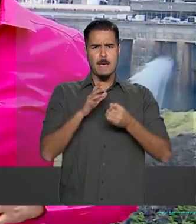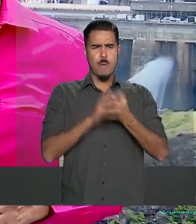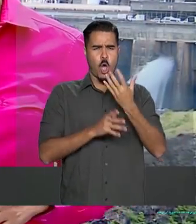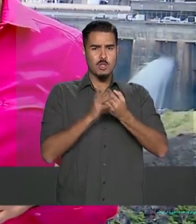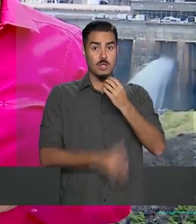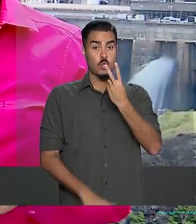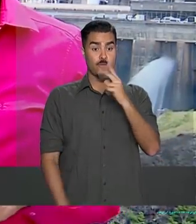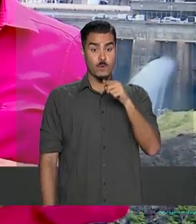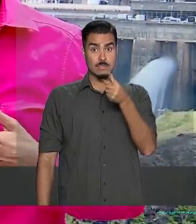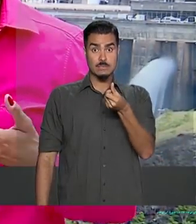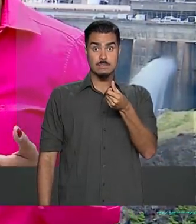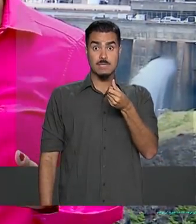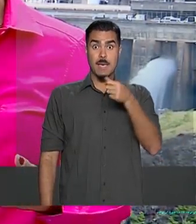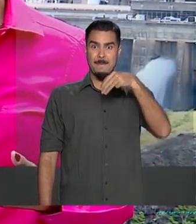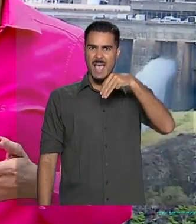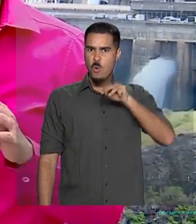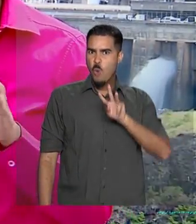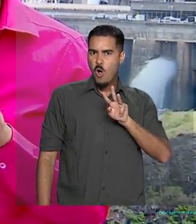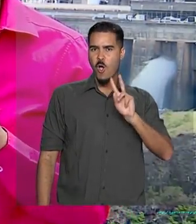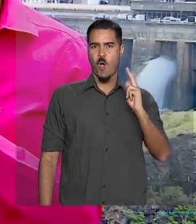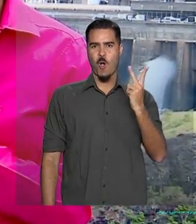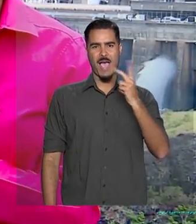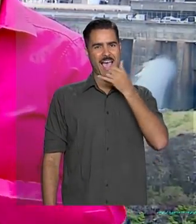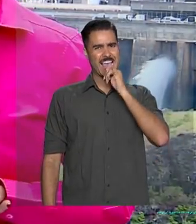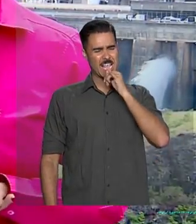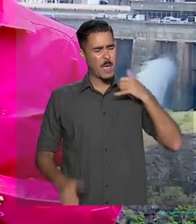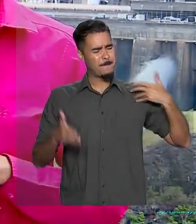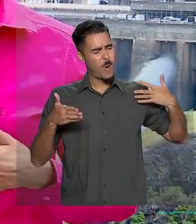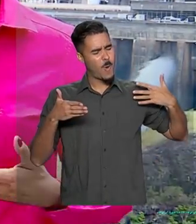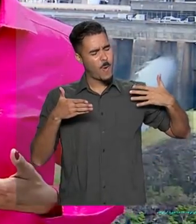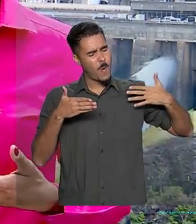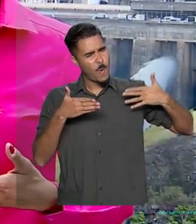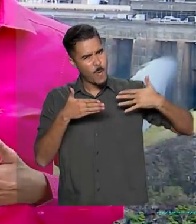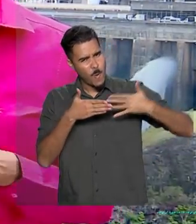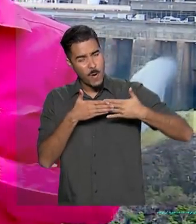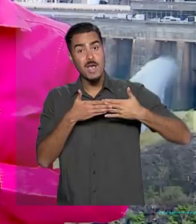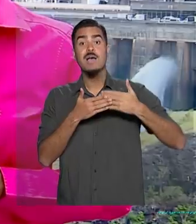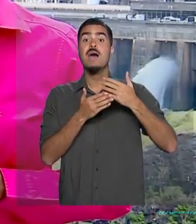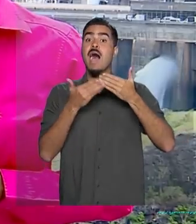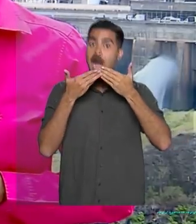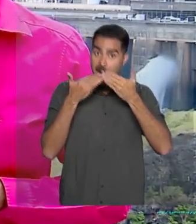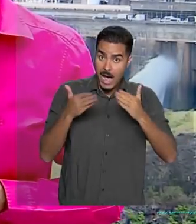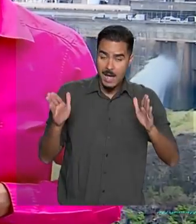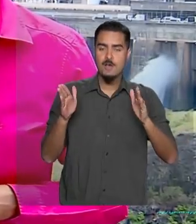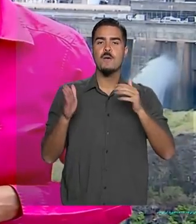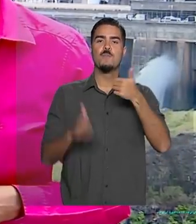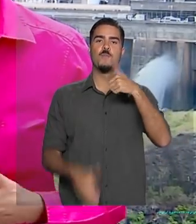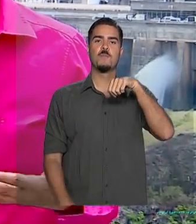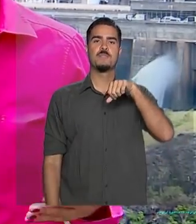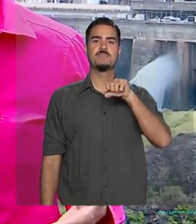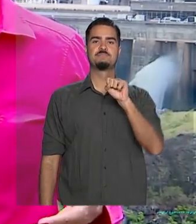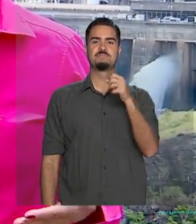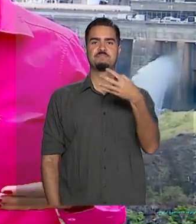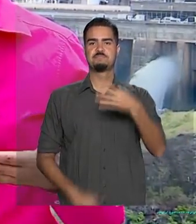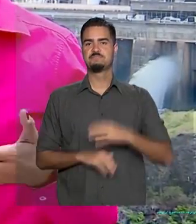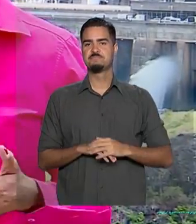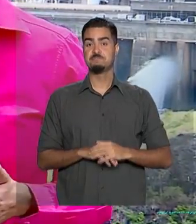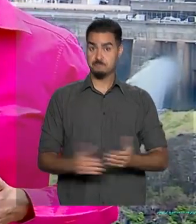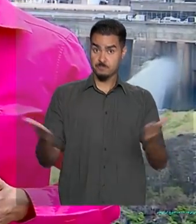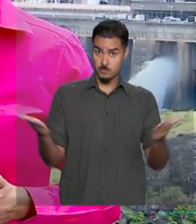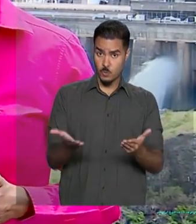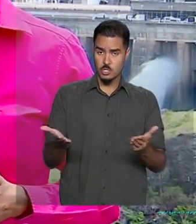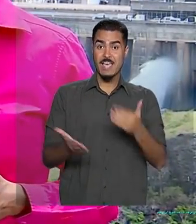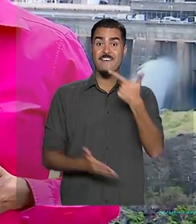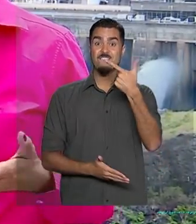600 milhões de megawatts-hora de energia desde o início de sua operação em 1984. Hoje, com